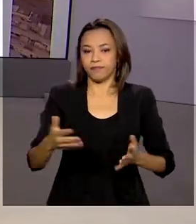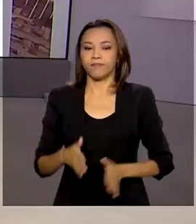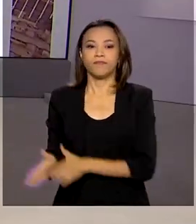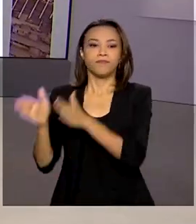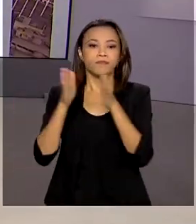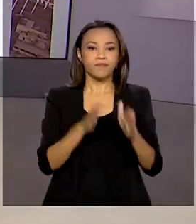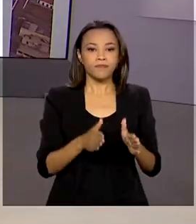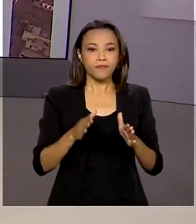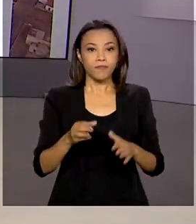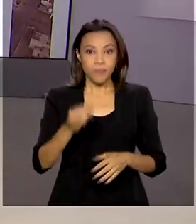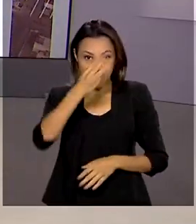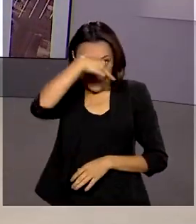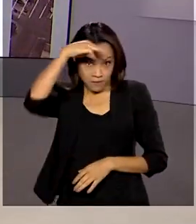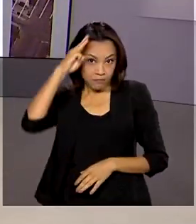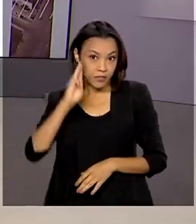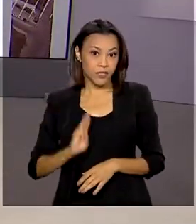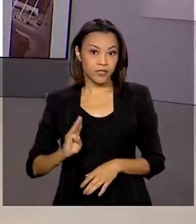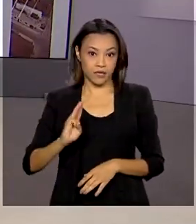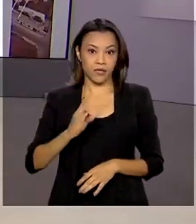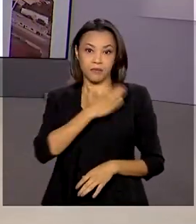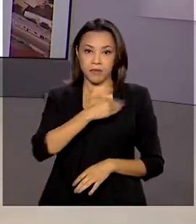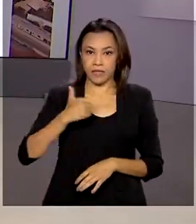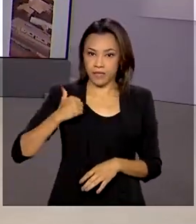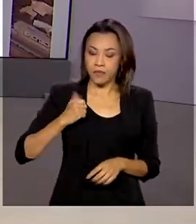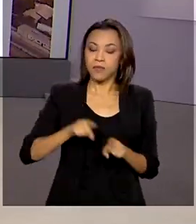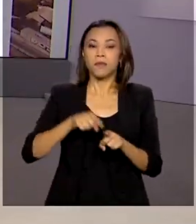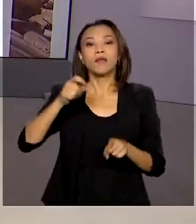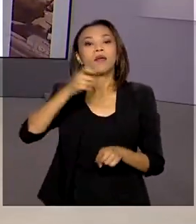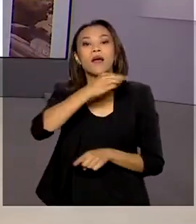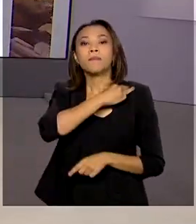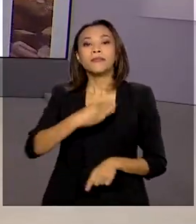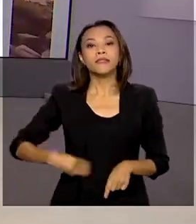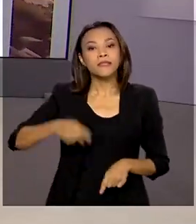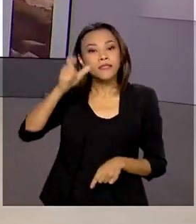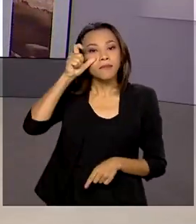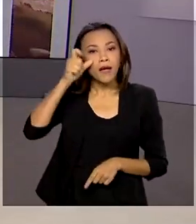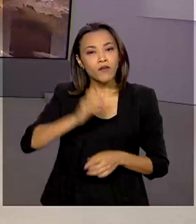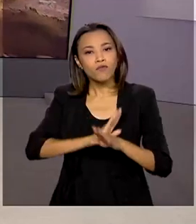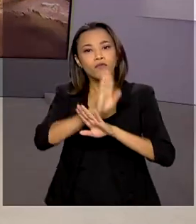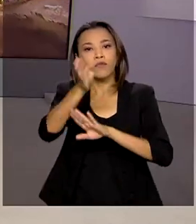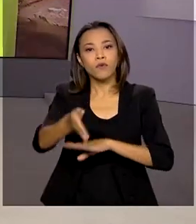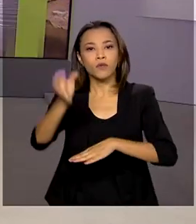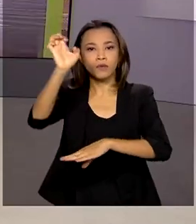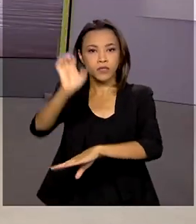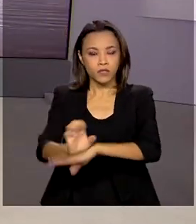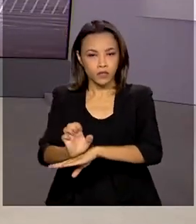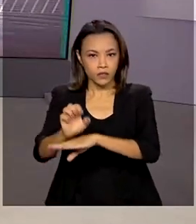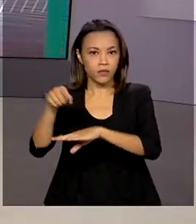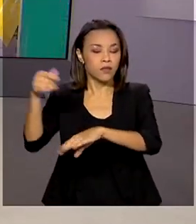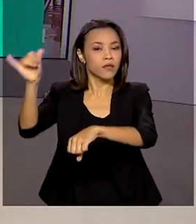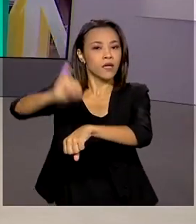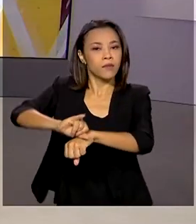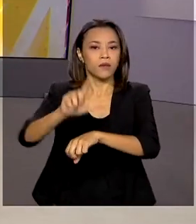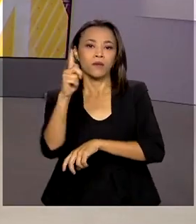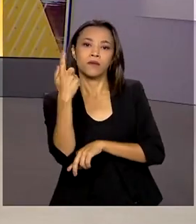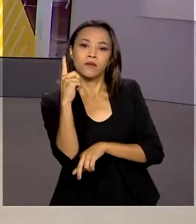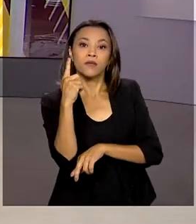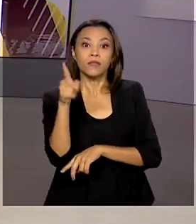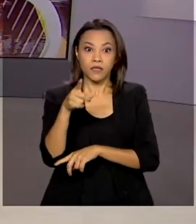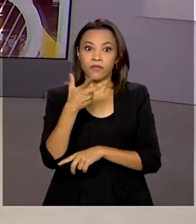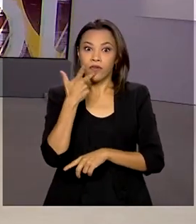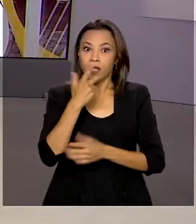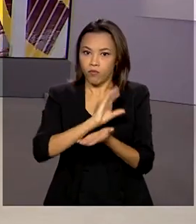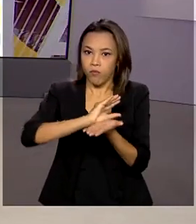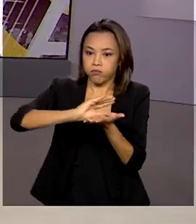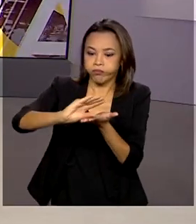A primeira-dama Michele Bolsonaro e a ministra Damaris Alves estiveram em Goiânia, Goiás e anunciaram investimentos de 15